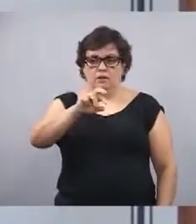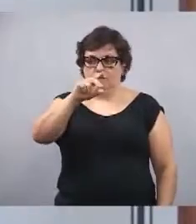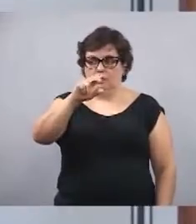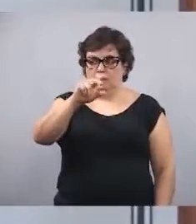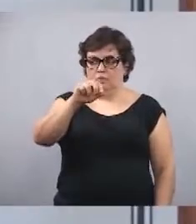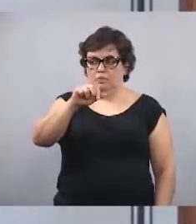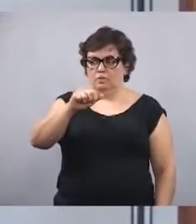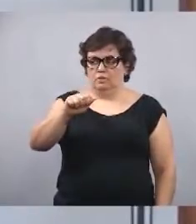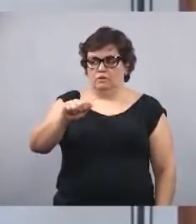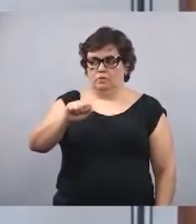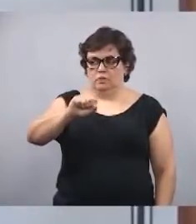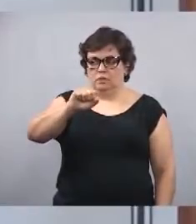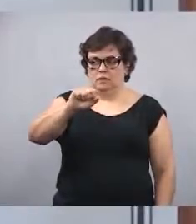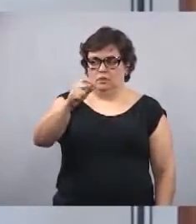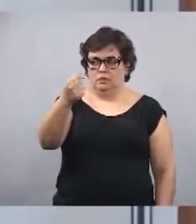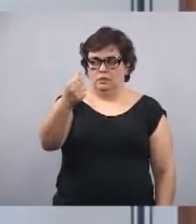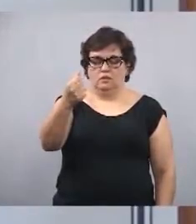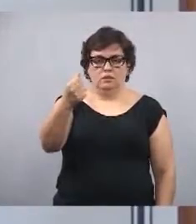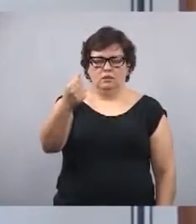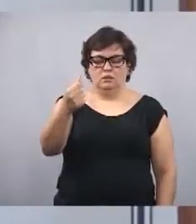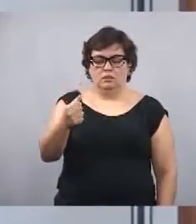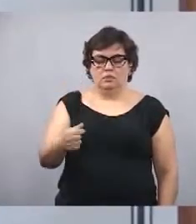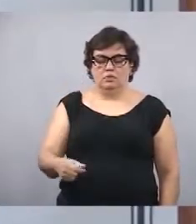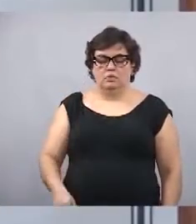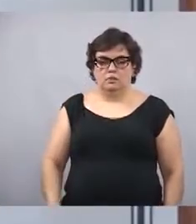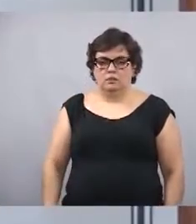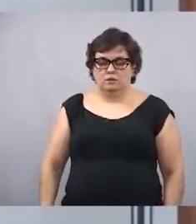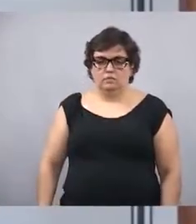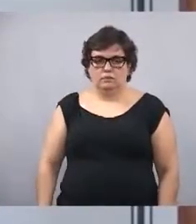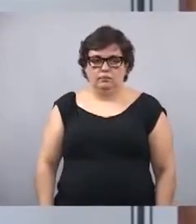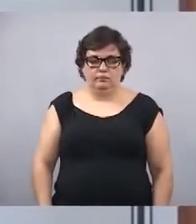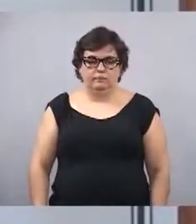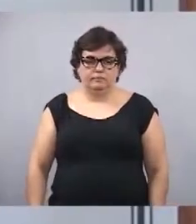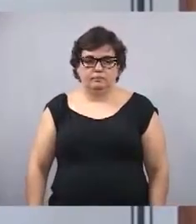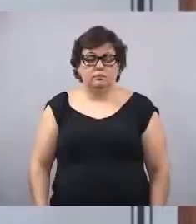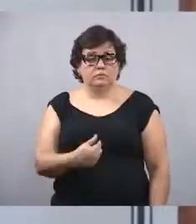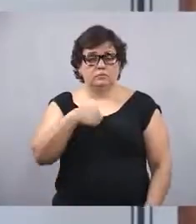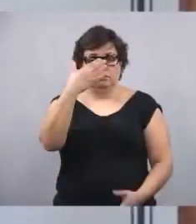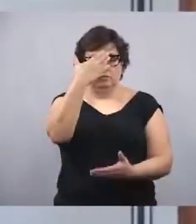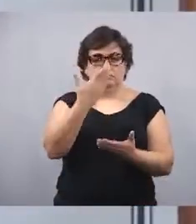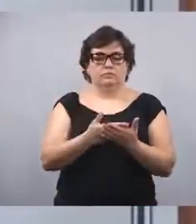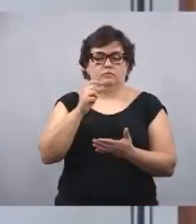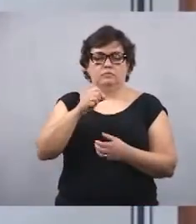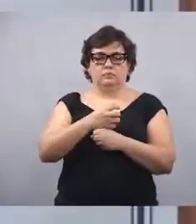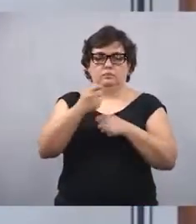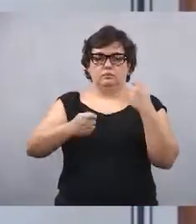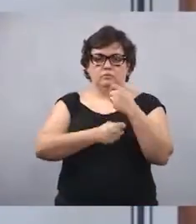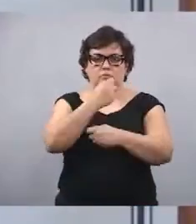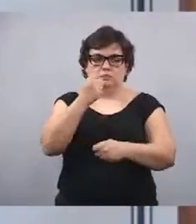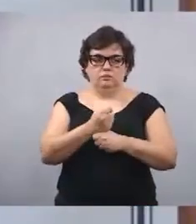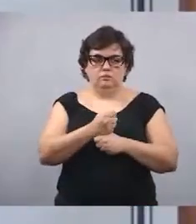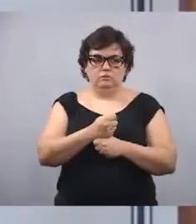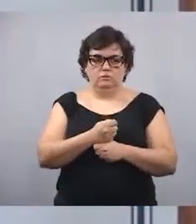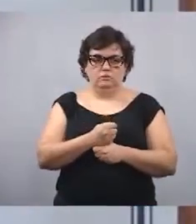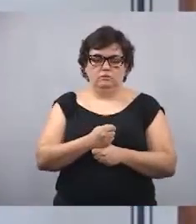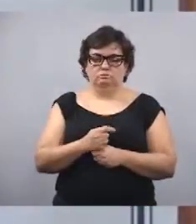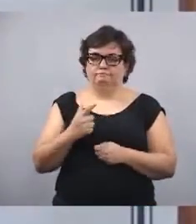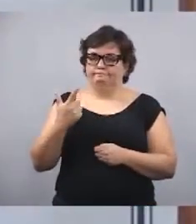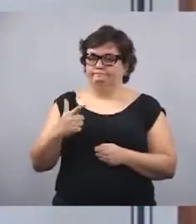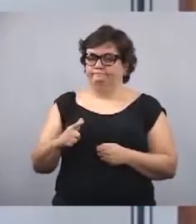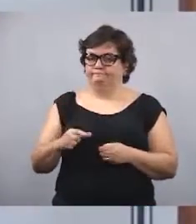solução para esse problema definitiva. E eu acredito que a administração não tem